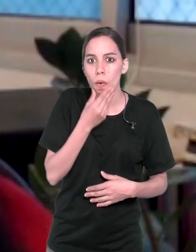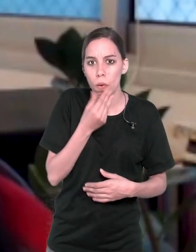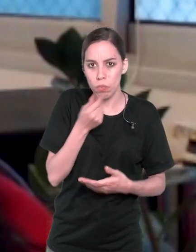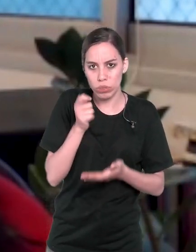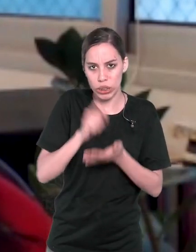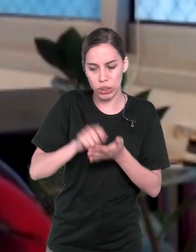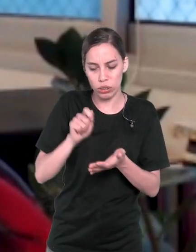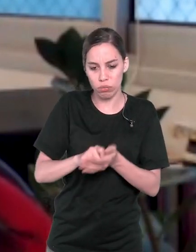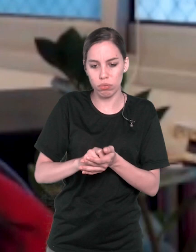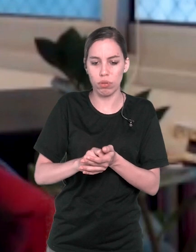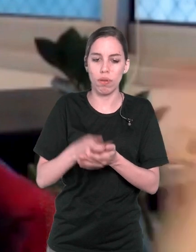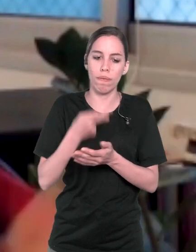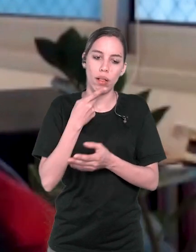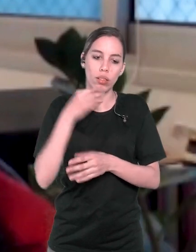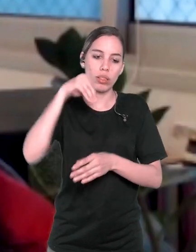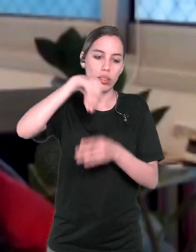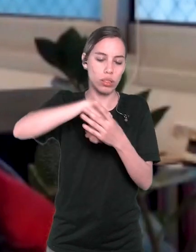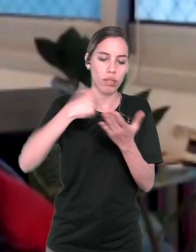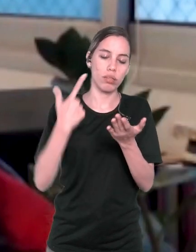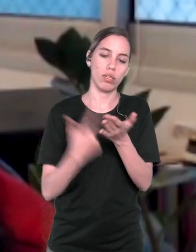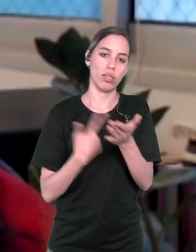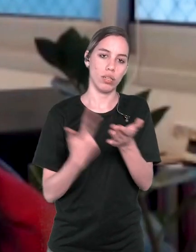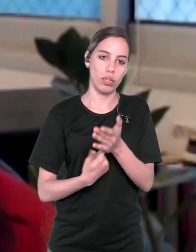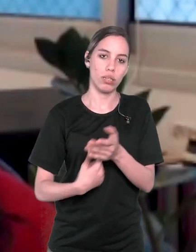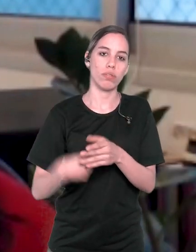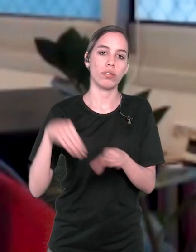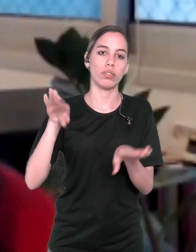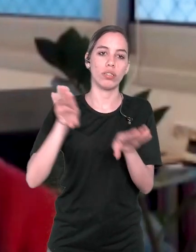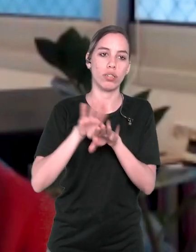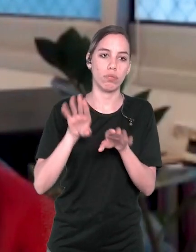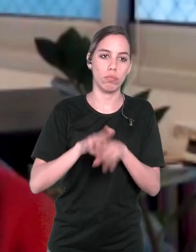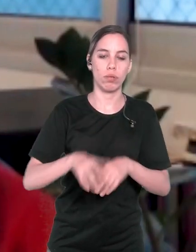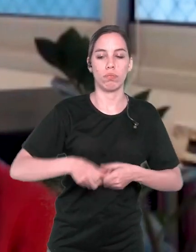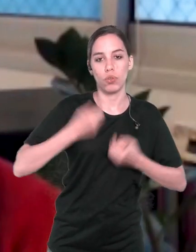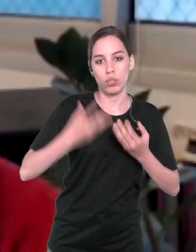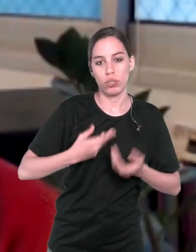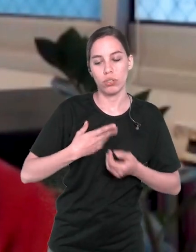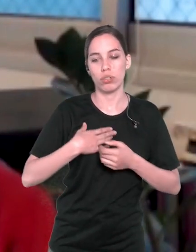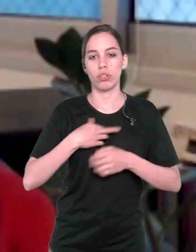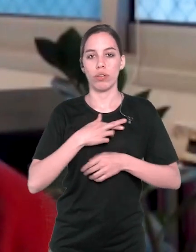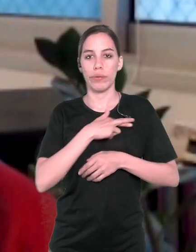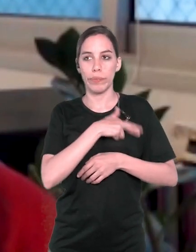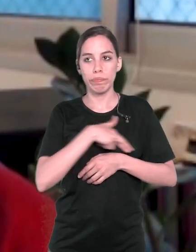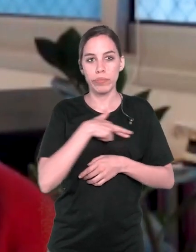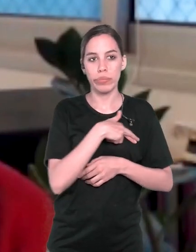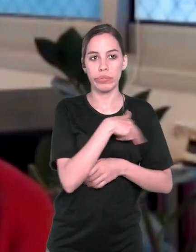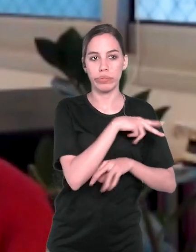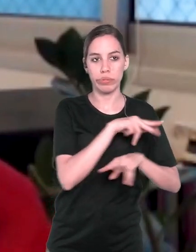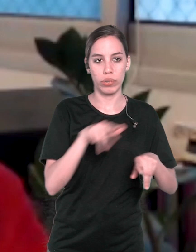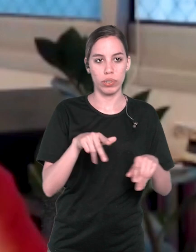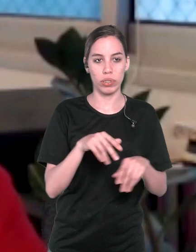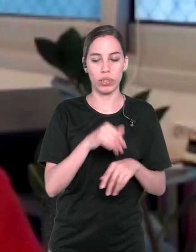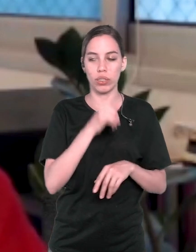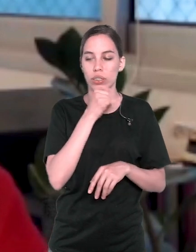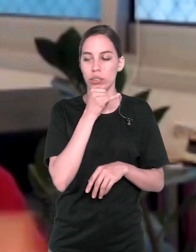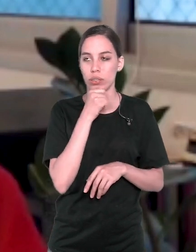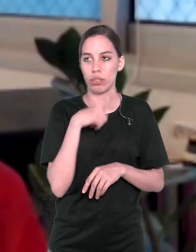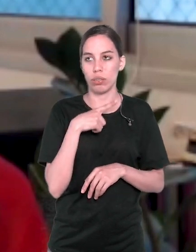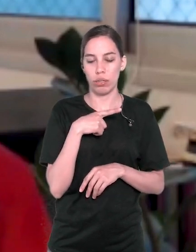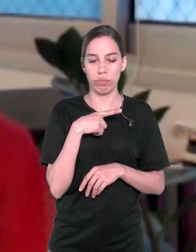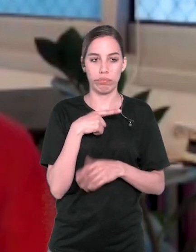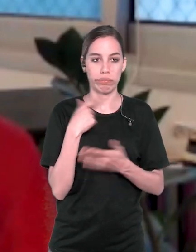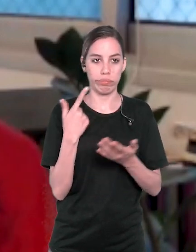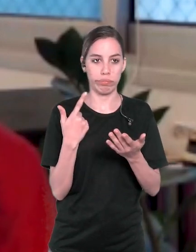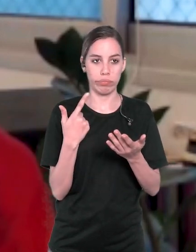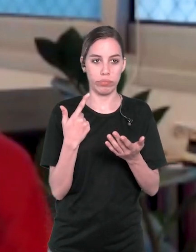vários contos e até mesmo em romances, né? Quando ele no Quincas Borba, quando